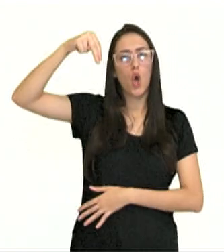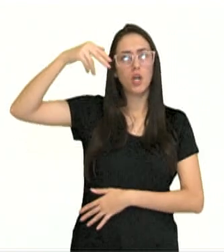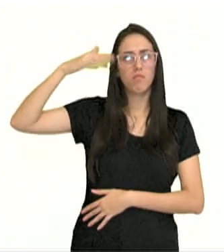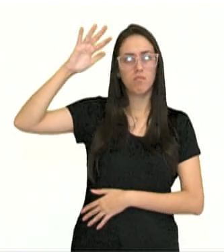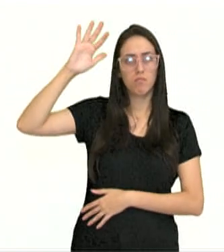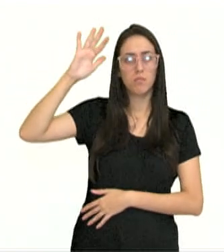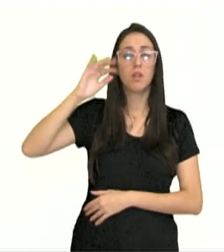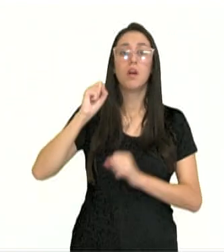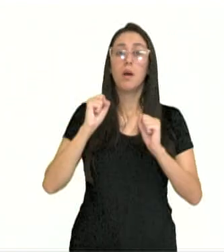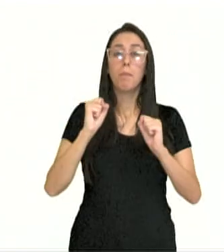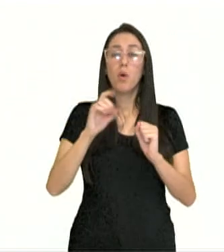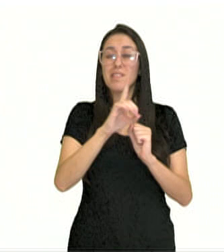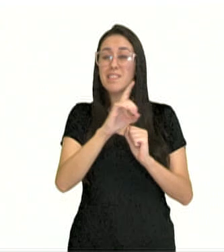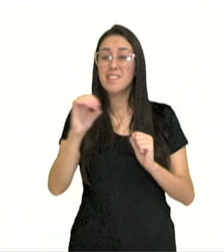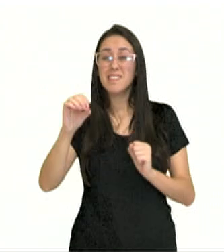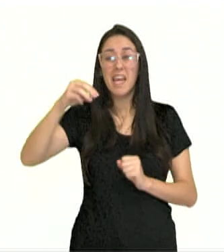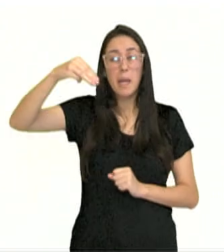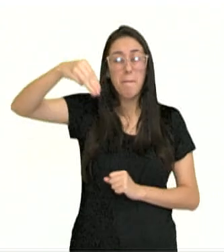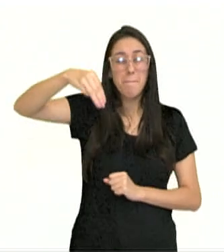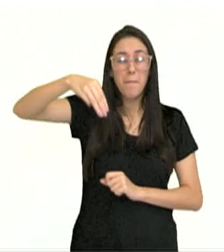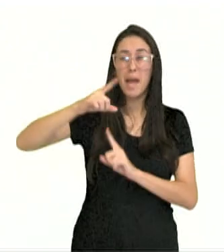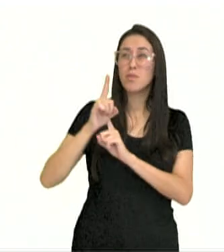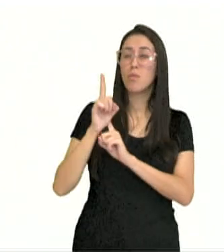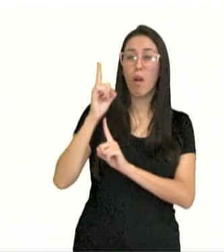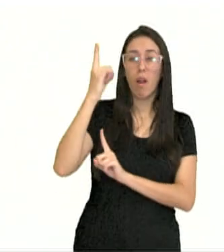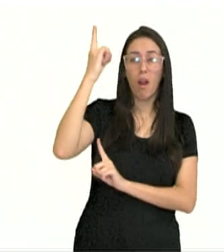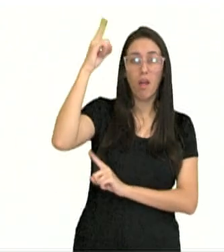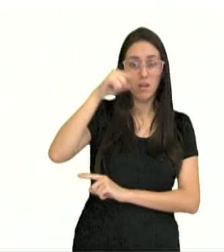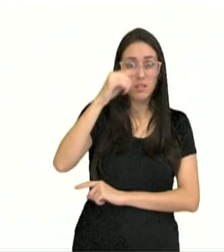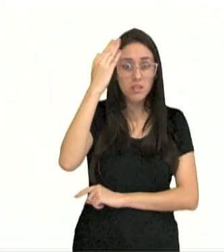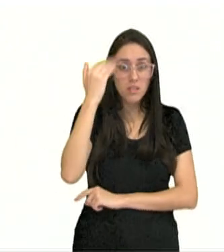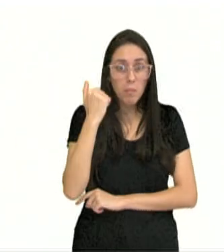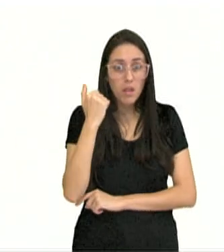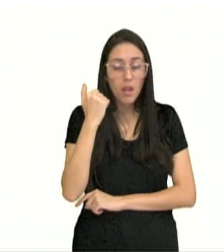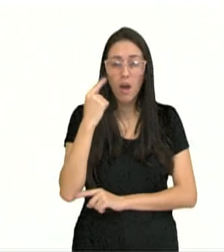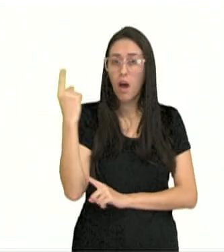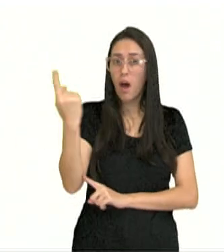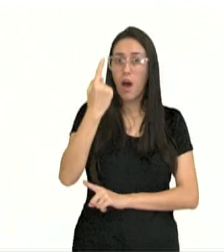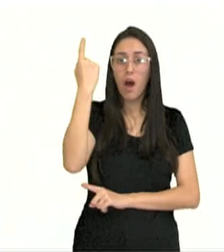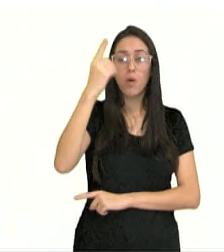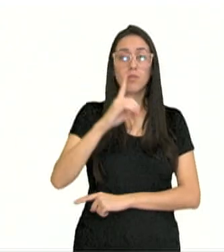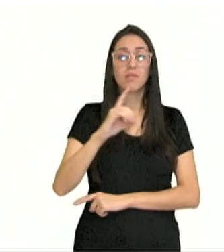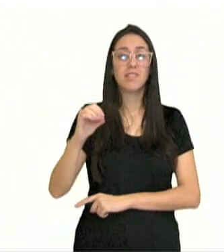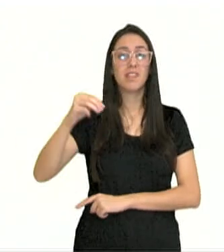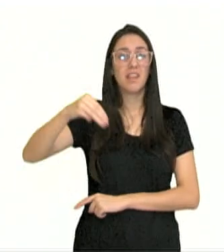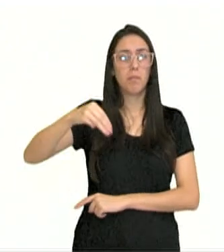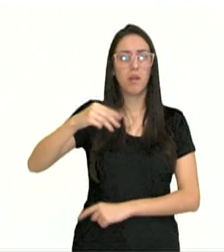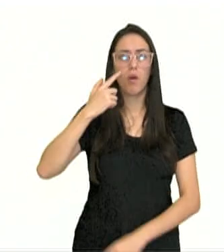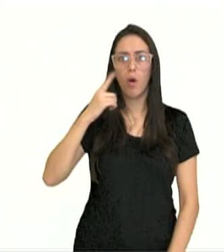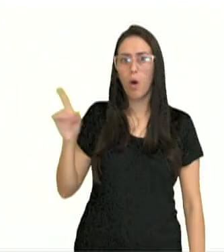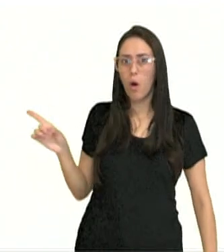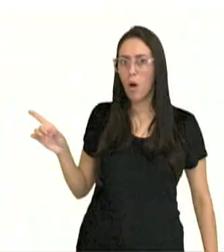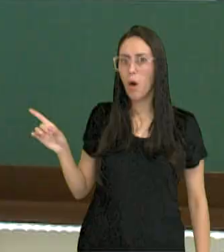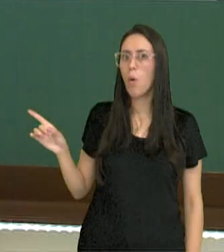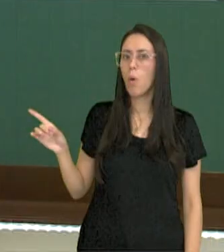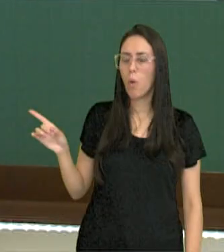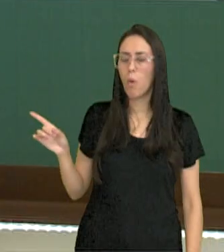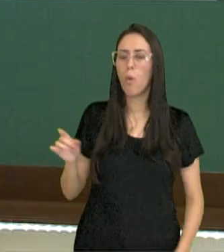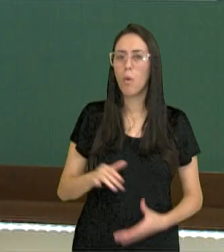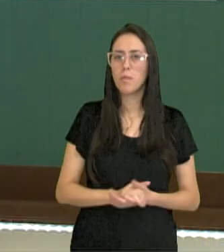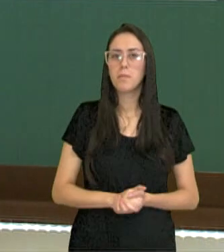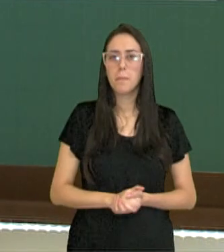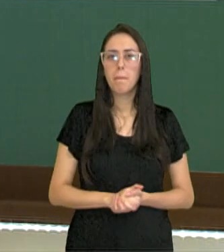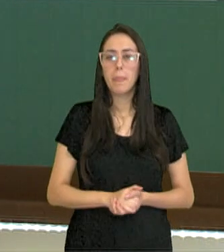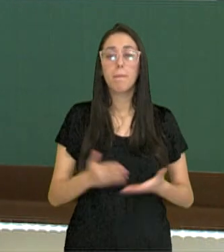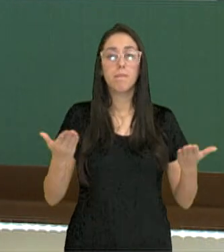metros de altura, uma das maiores árvores do planeta. Você sabia disso? Olha a imagem dela aqui. Muito alta mesmo. E